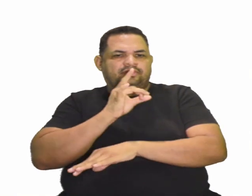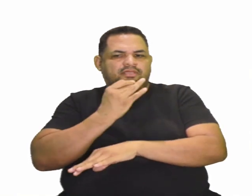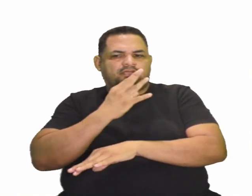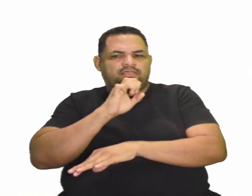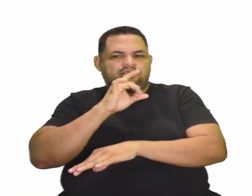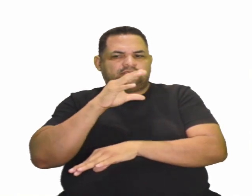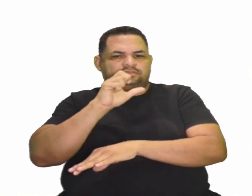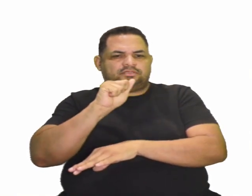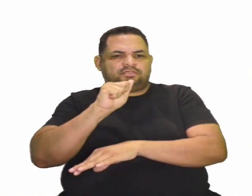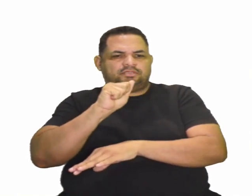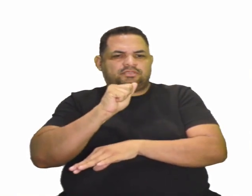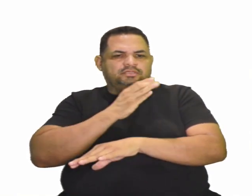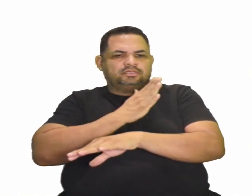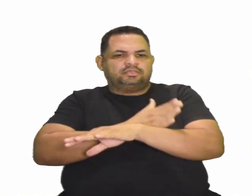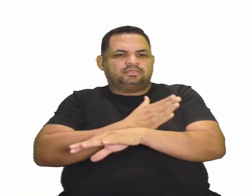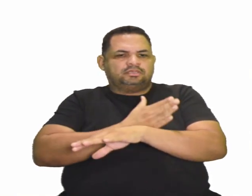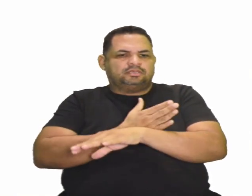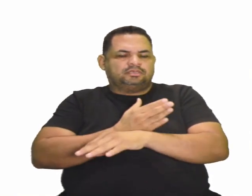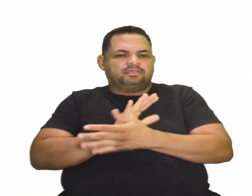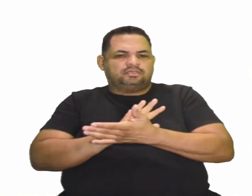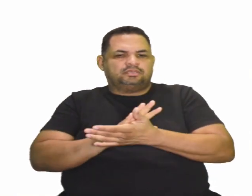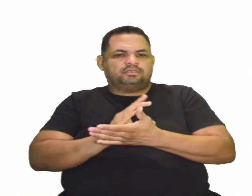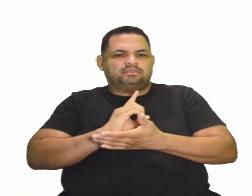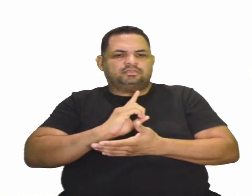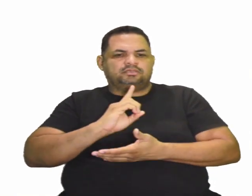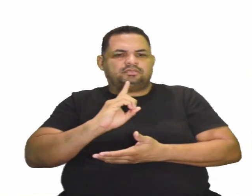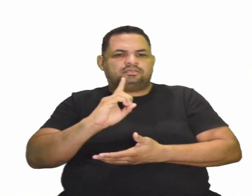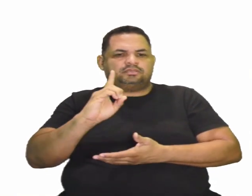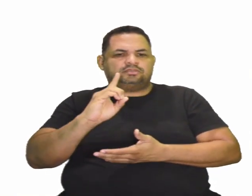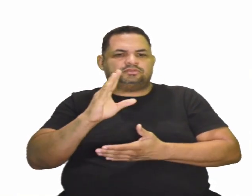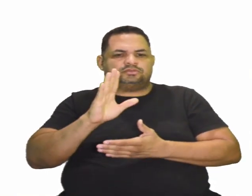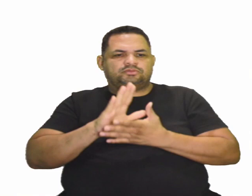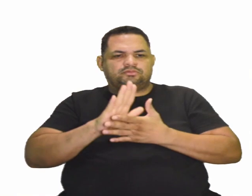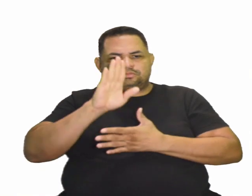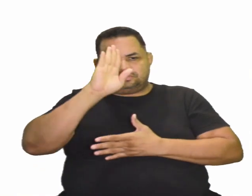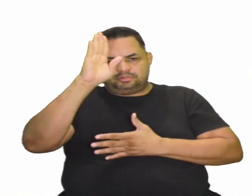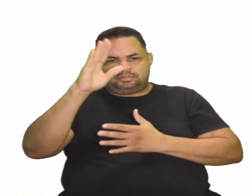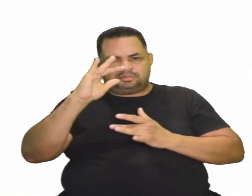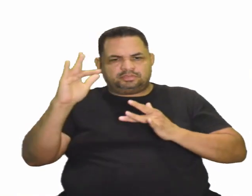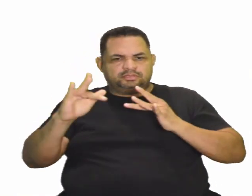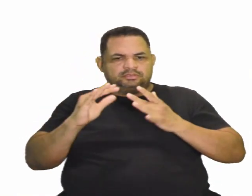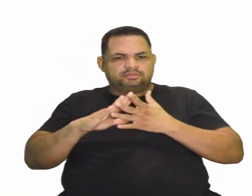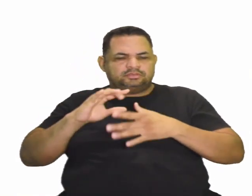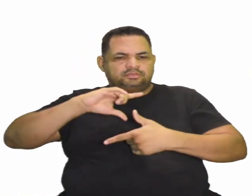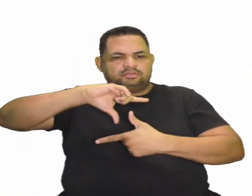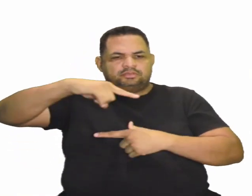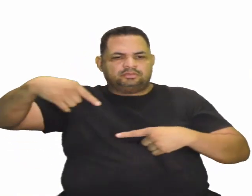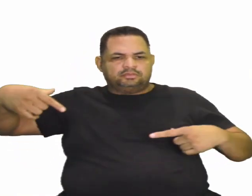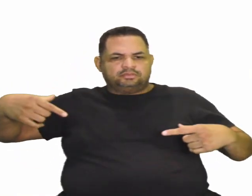cavaleiresca, medieval e teocêntrica, classicista e moderna,